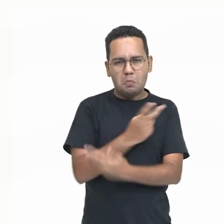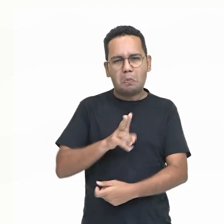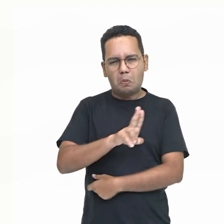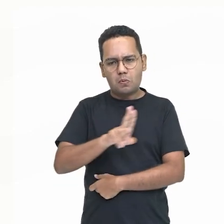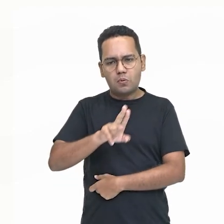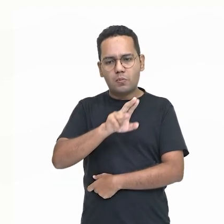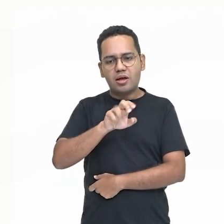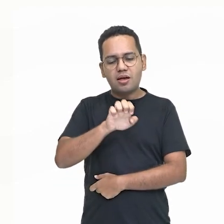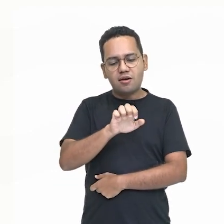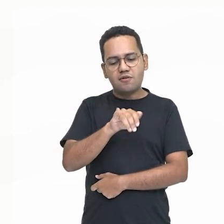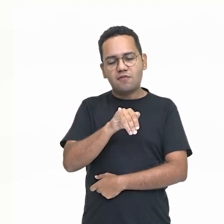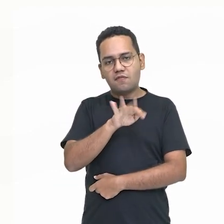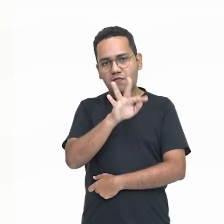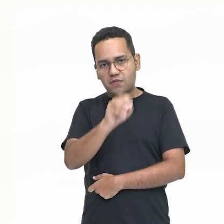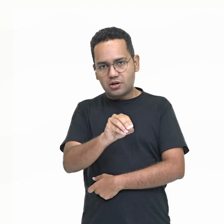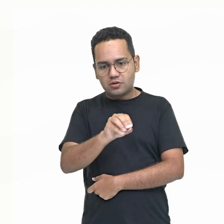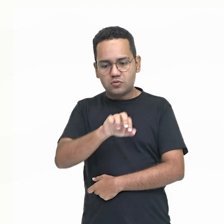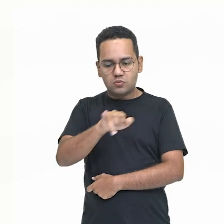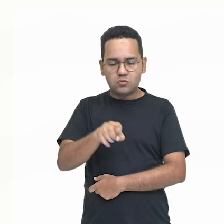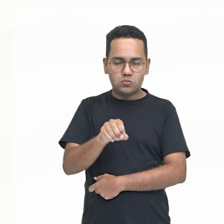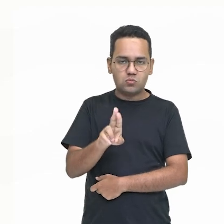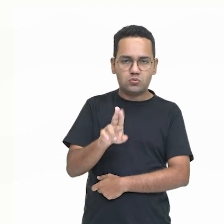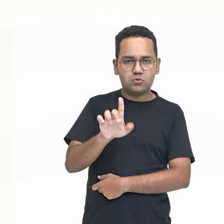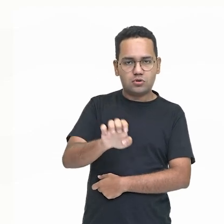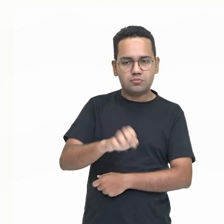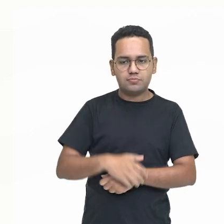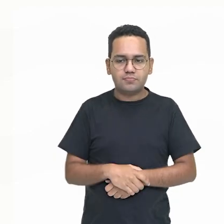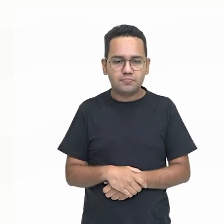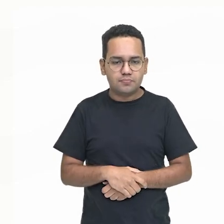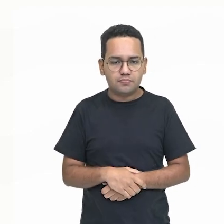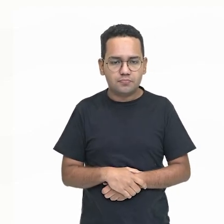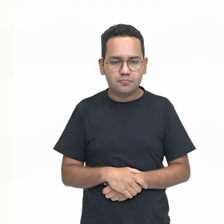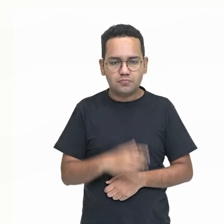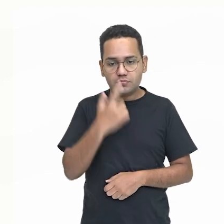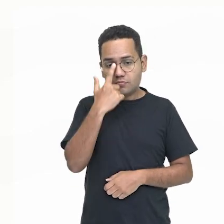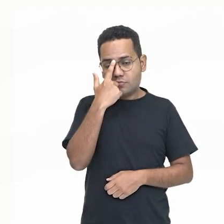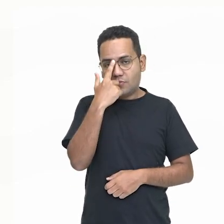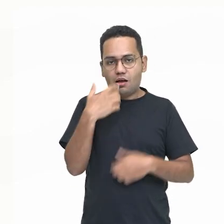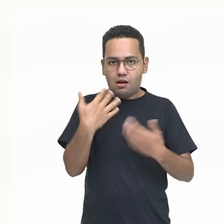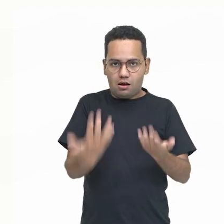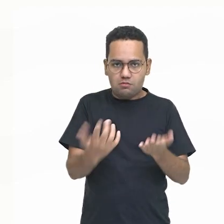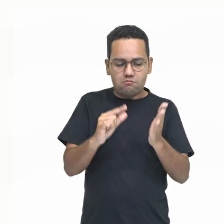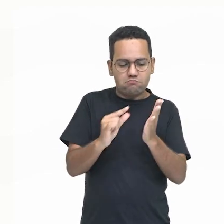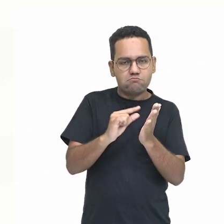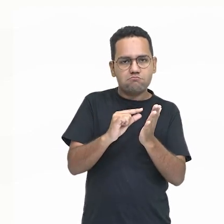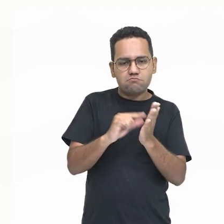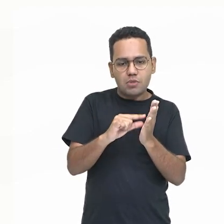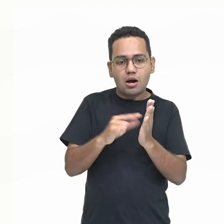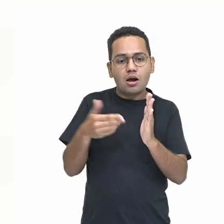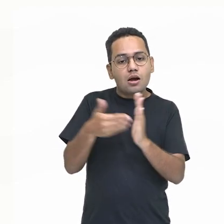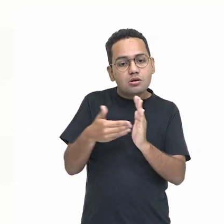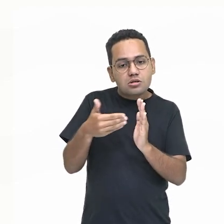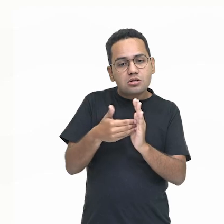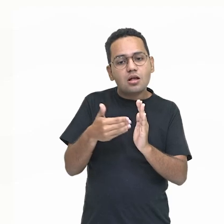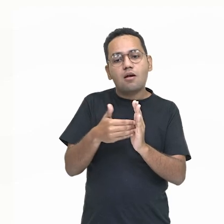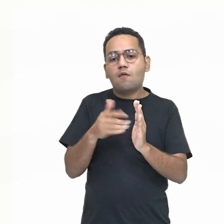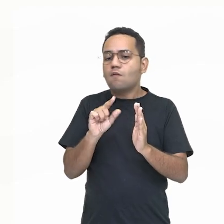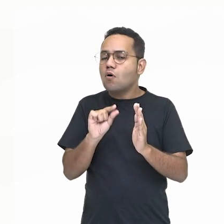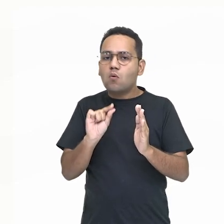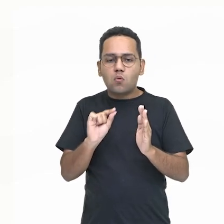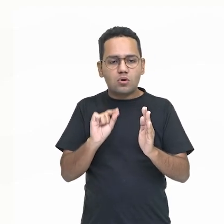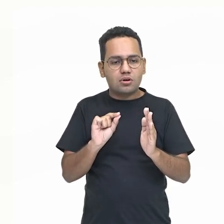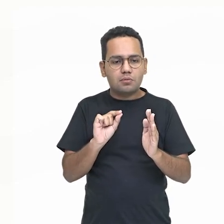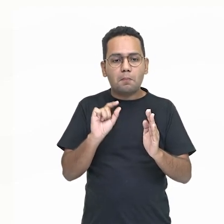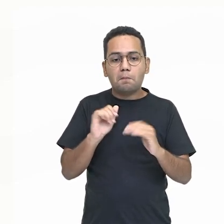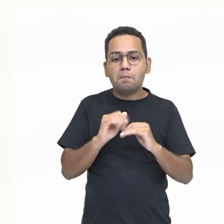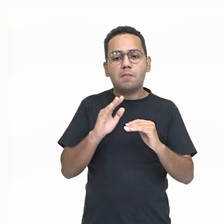Quanto maior a resistência elétrica do resistor, menor é a corrente elétrica atravessada. Aí,